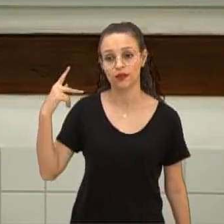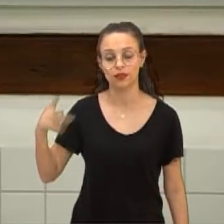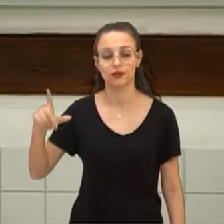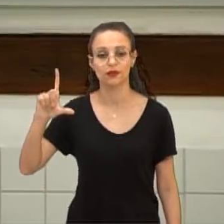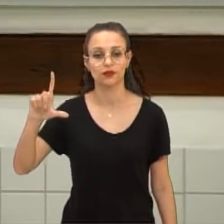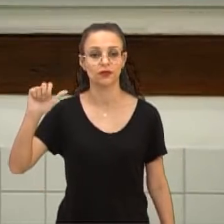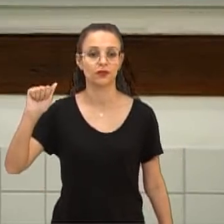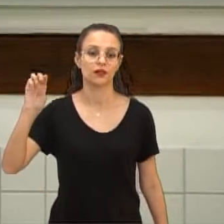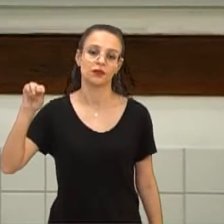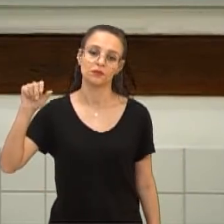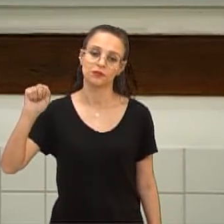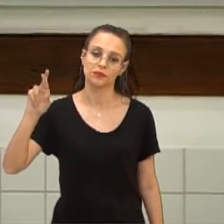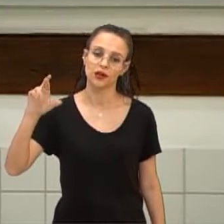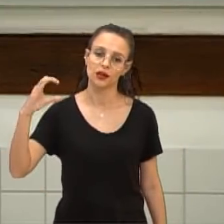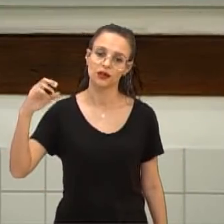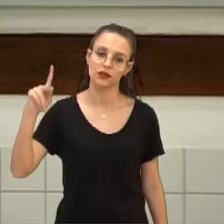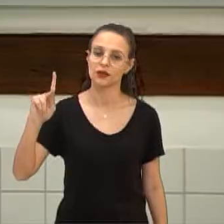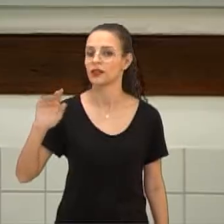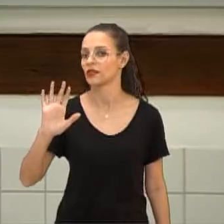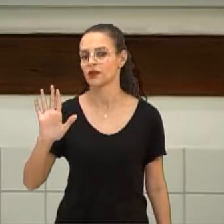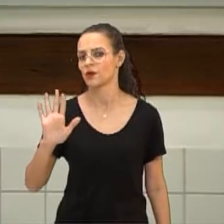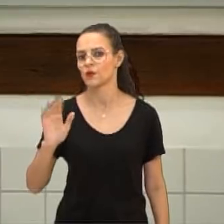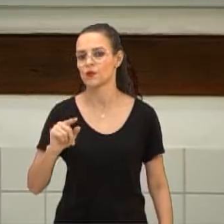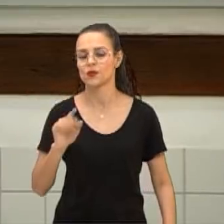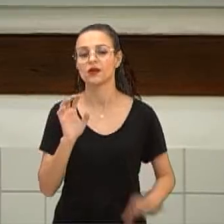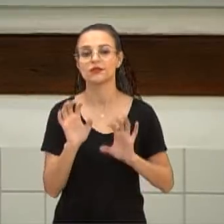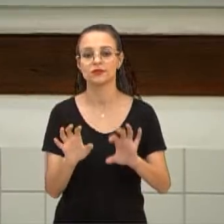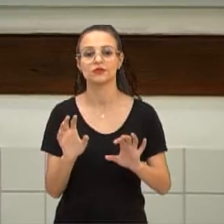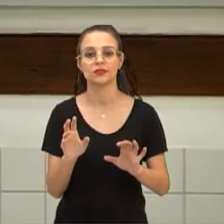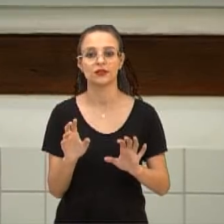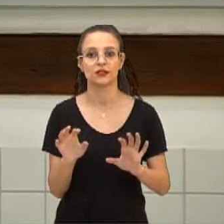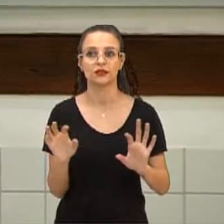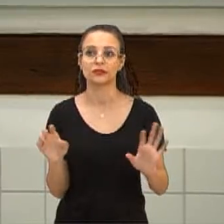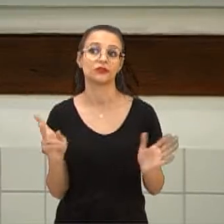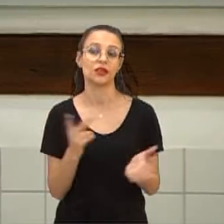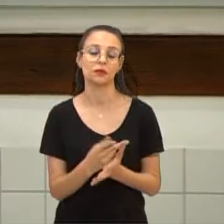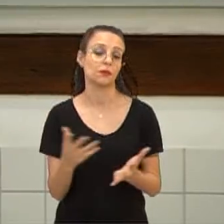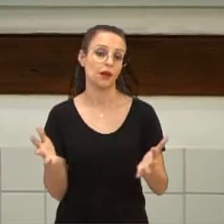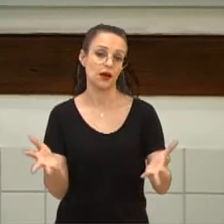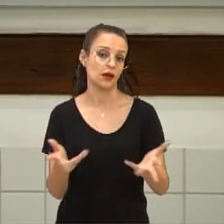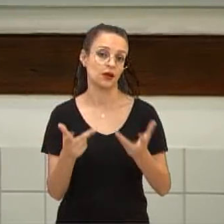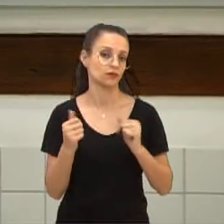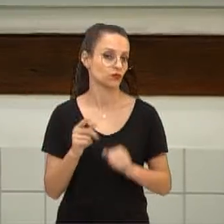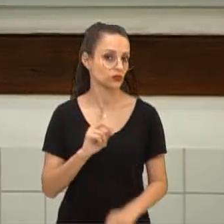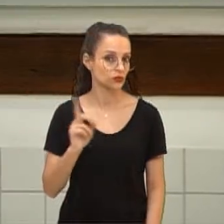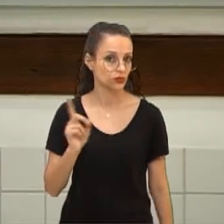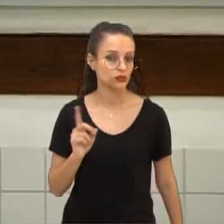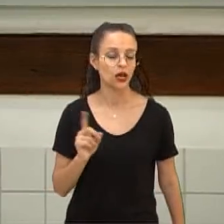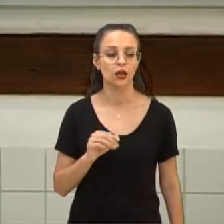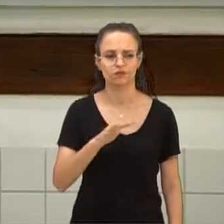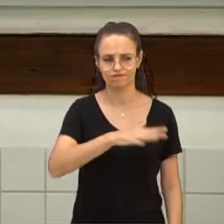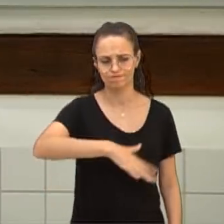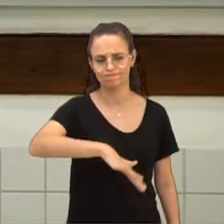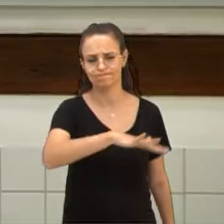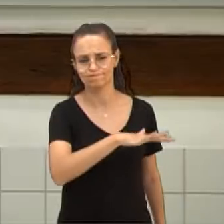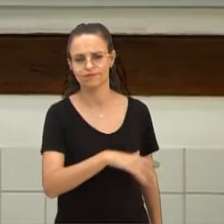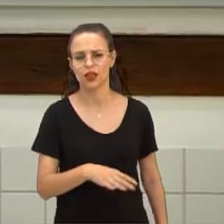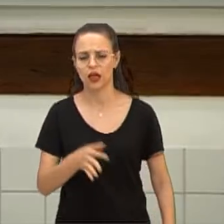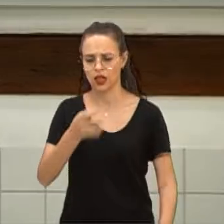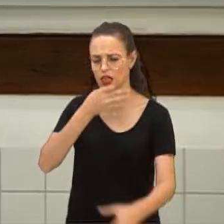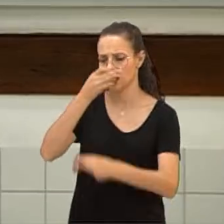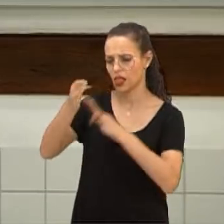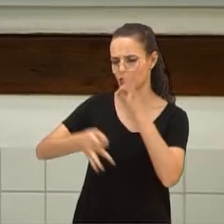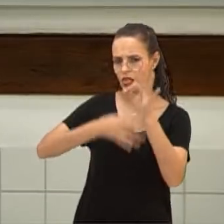ela não foi assim, sempre um mar de rosas. O Lamarck sofreu muitas críticas, principalmente